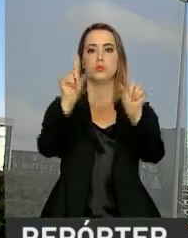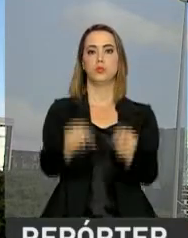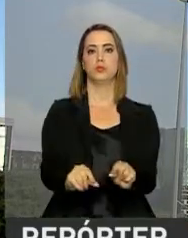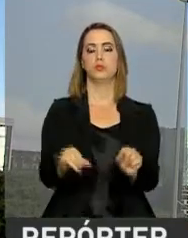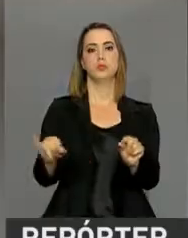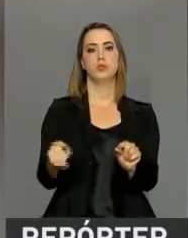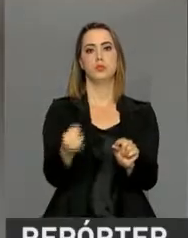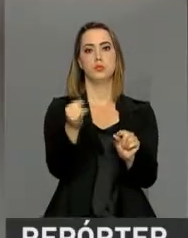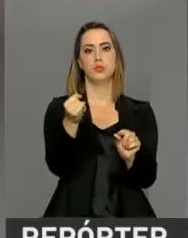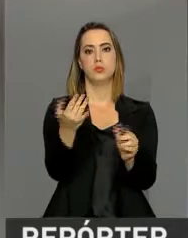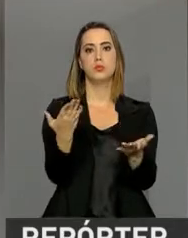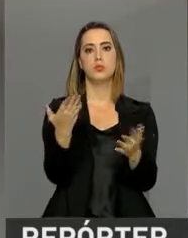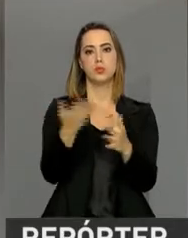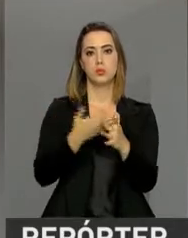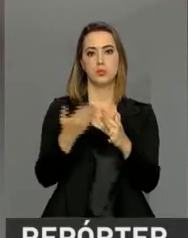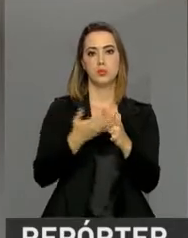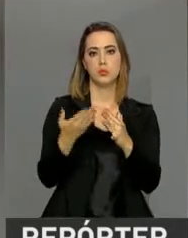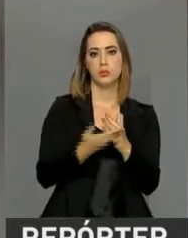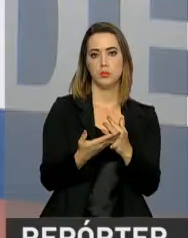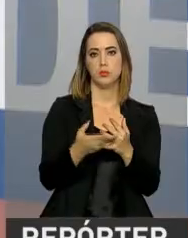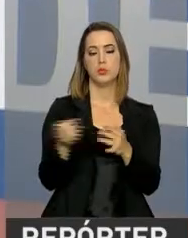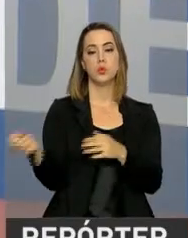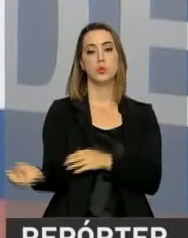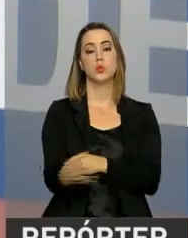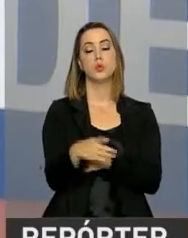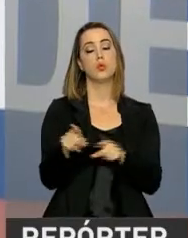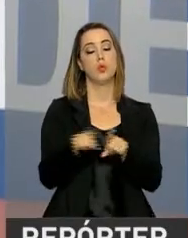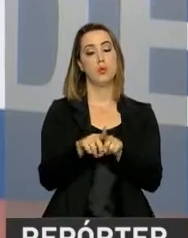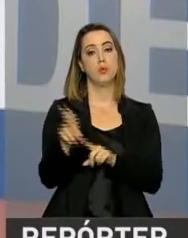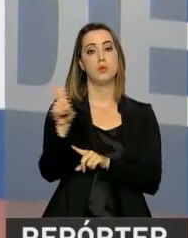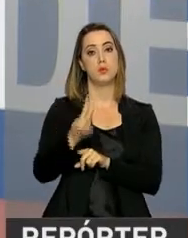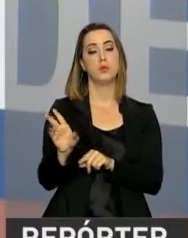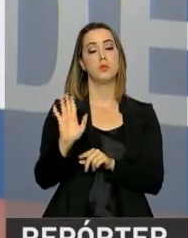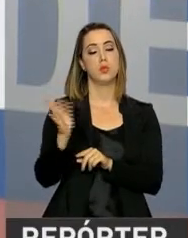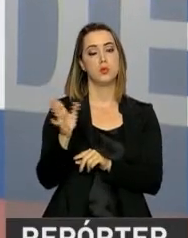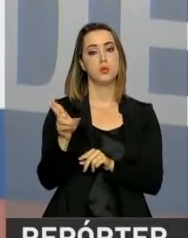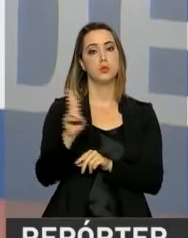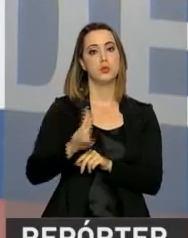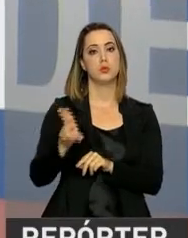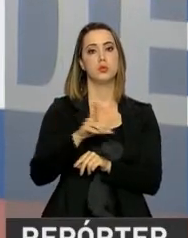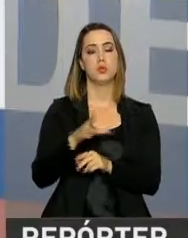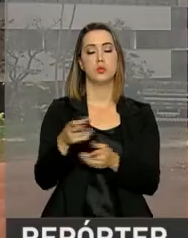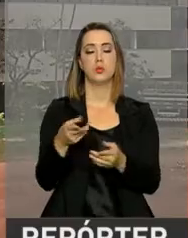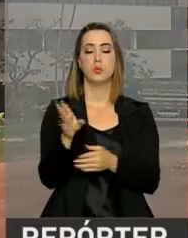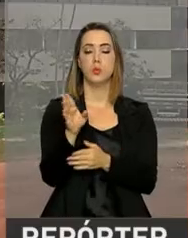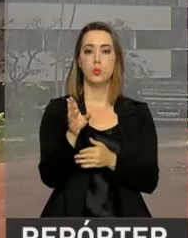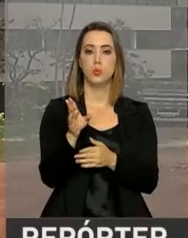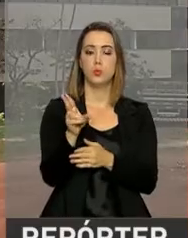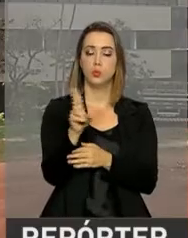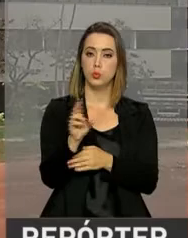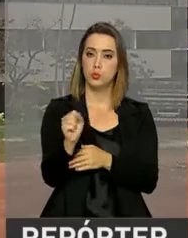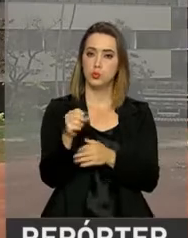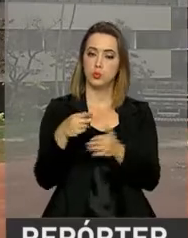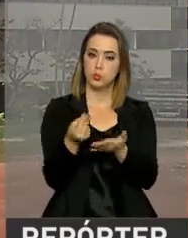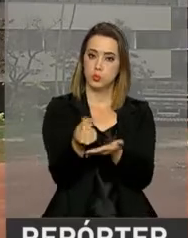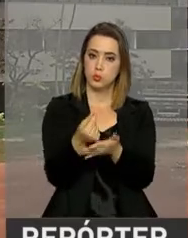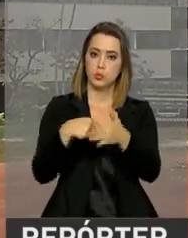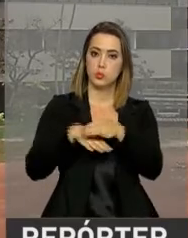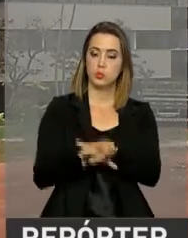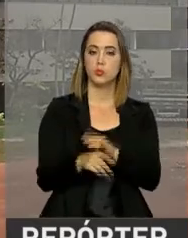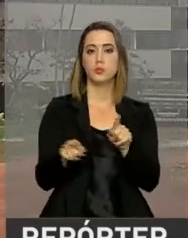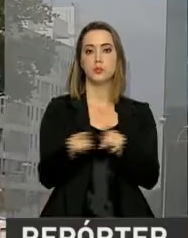taxas de juros para financiamento de imóveis novos e usados com recursos da poupança. A redução será de até